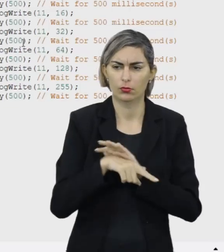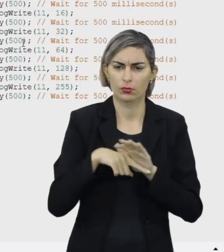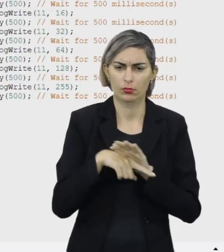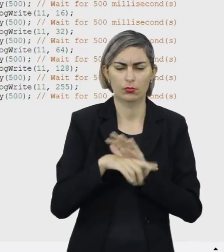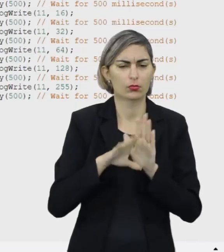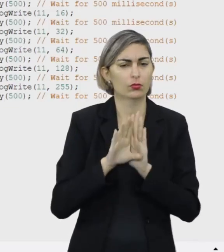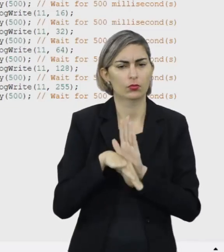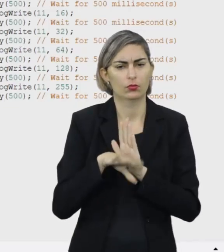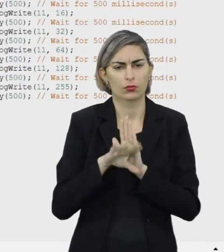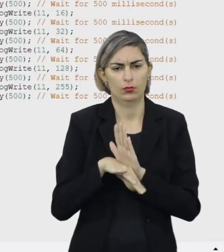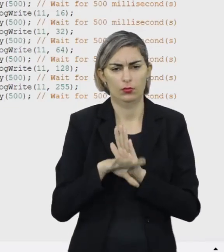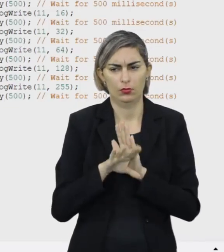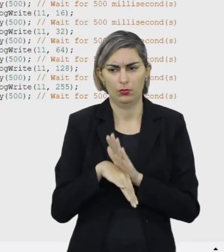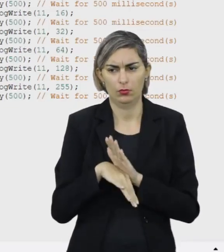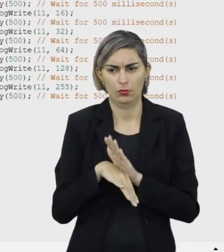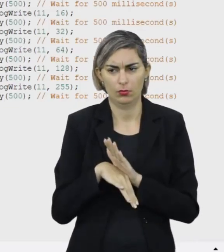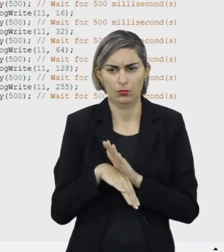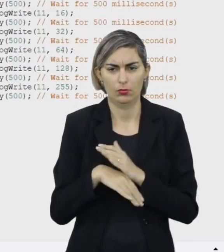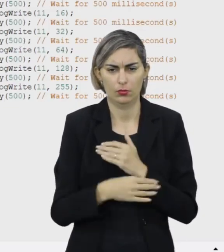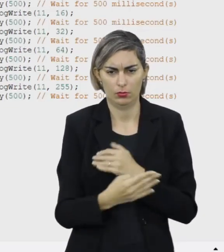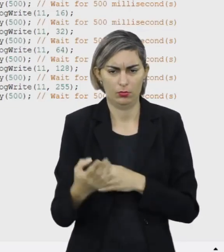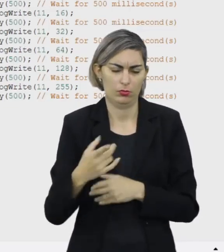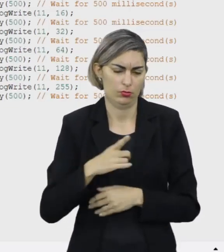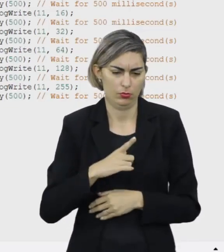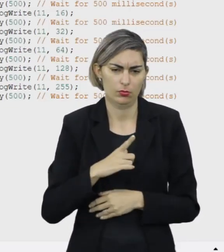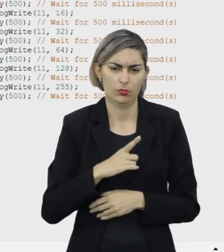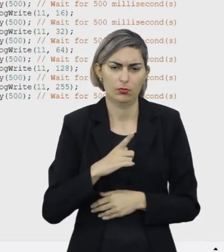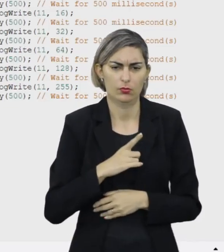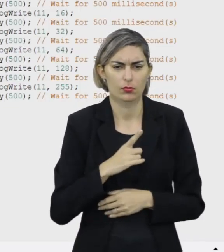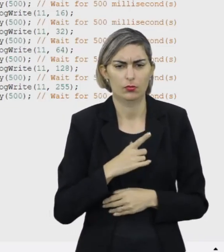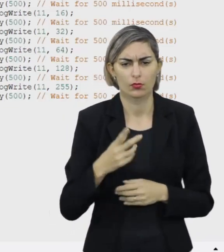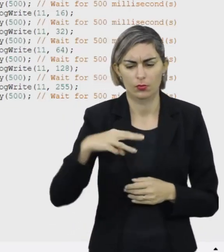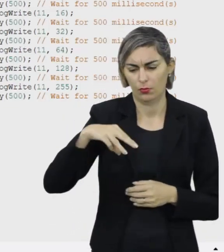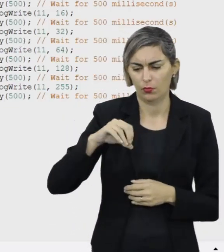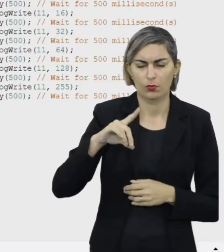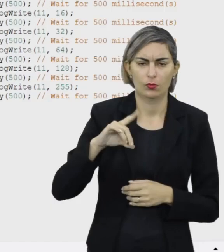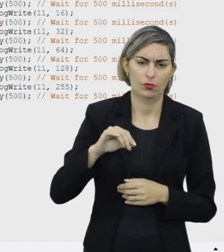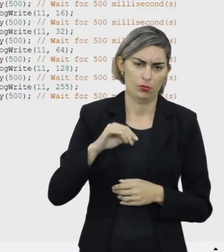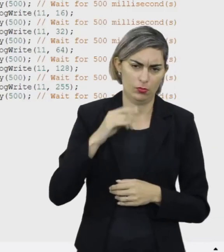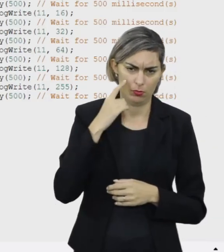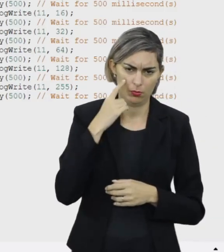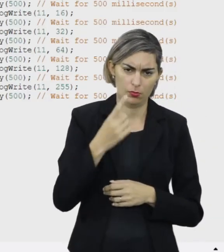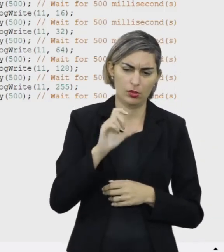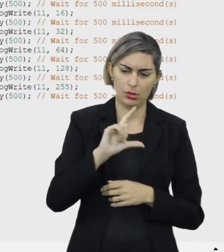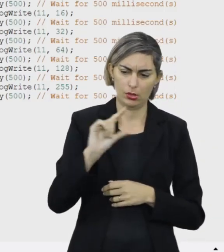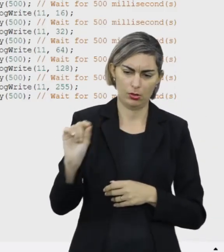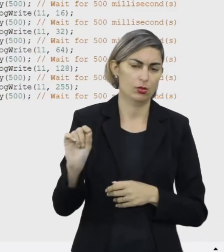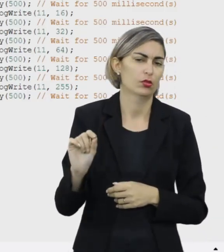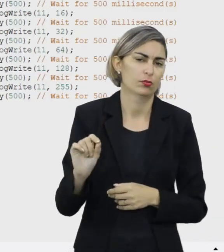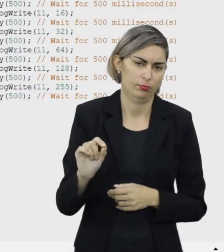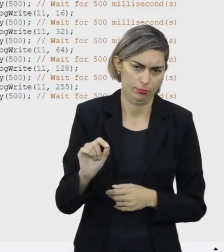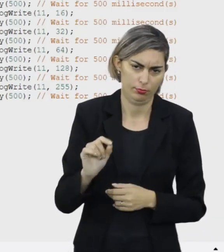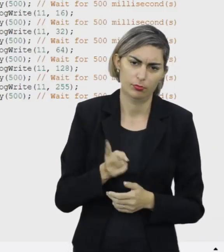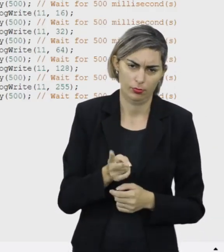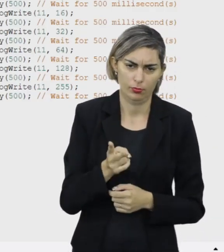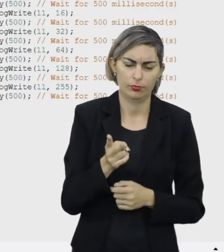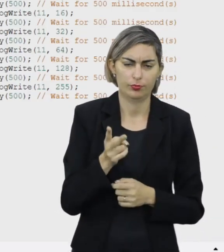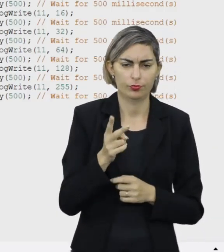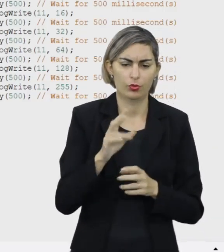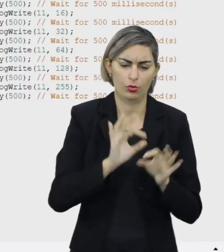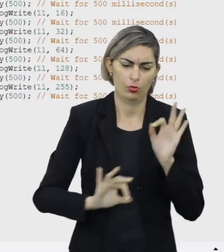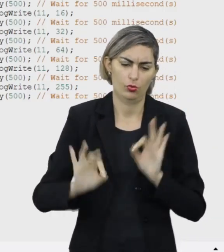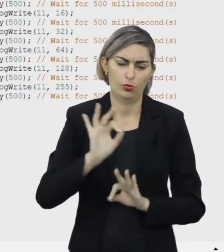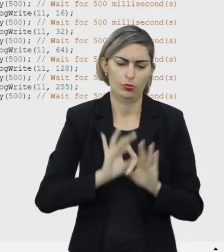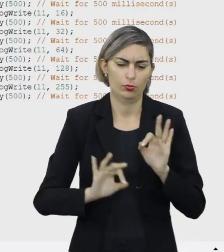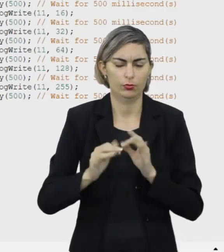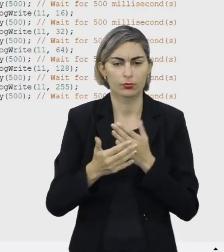o código, a gente tem aqui, ó, modo pino saída, sempre está no setup, então configurei